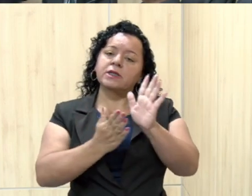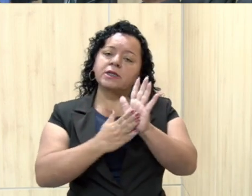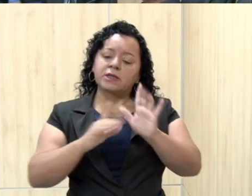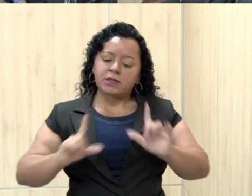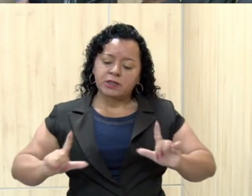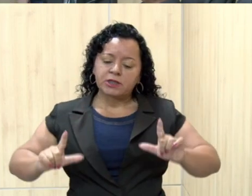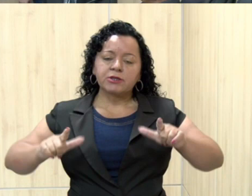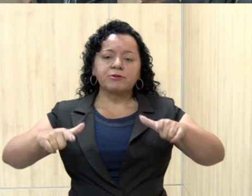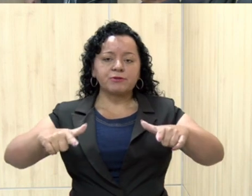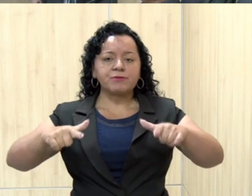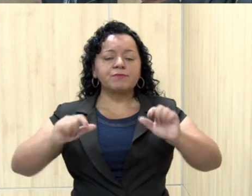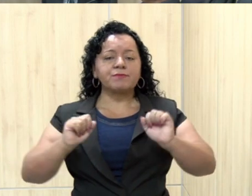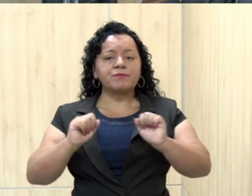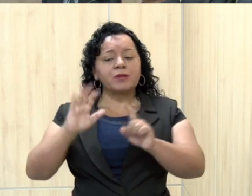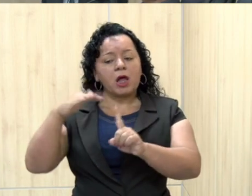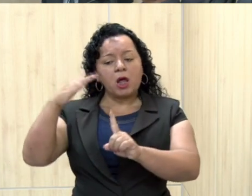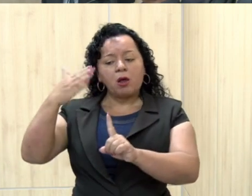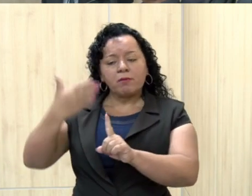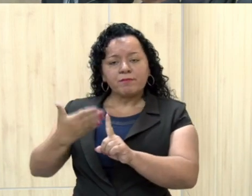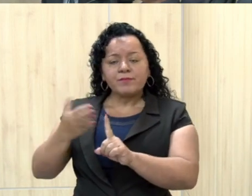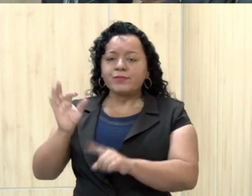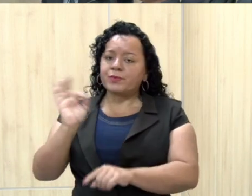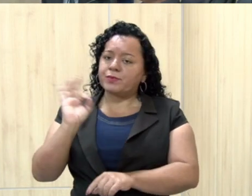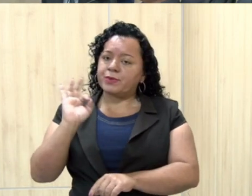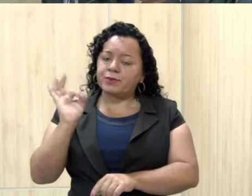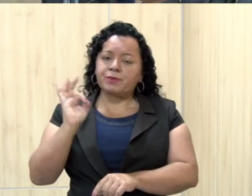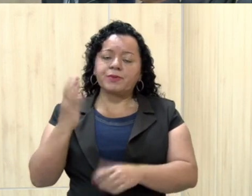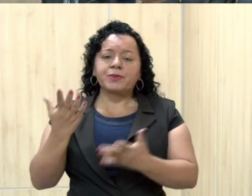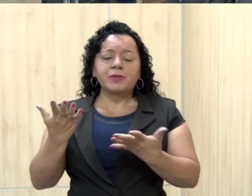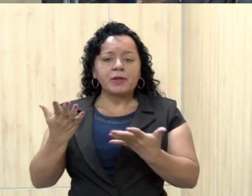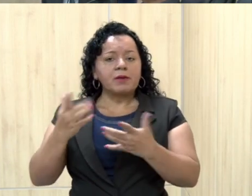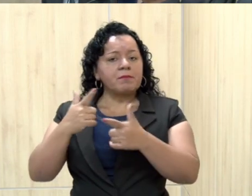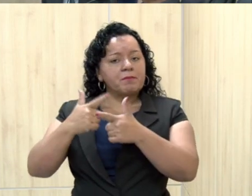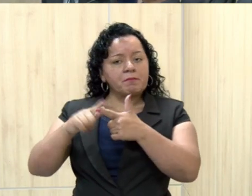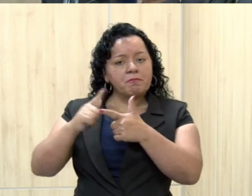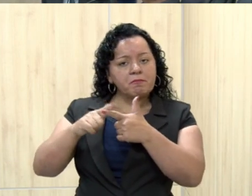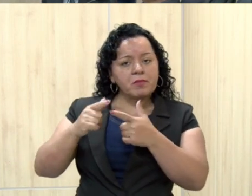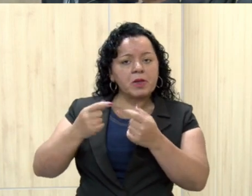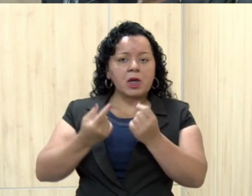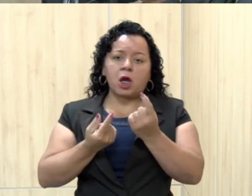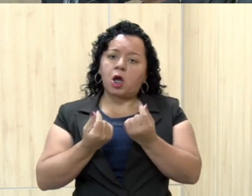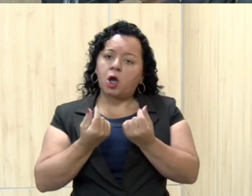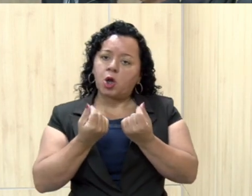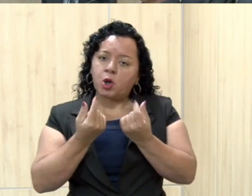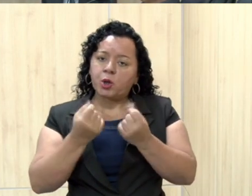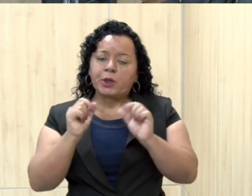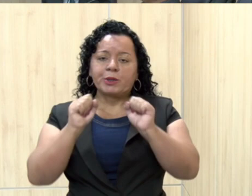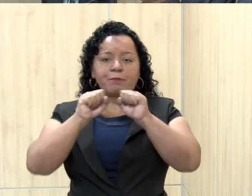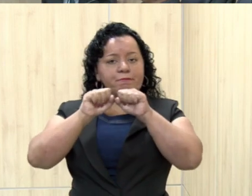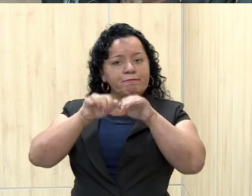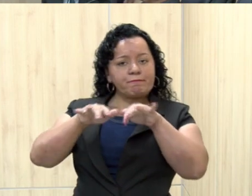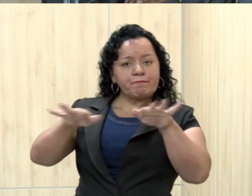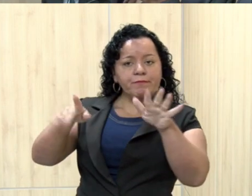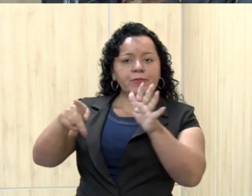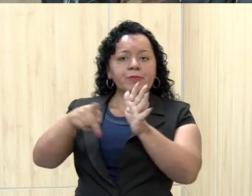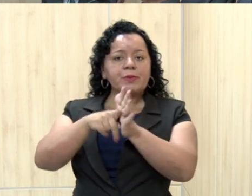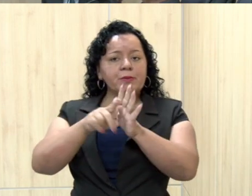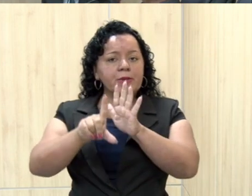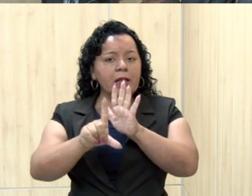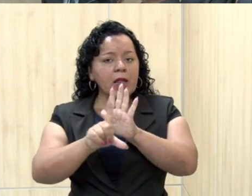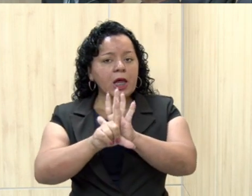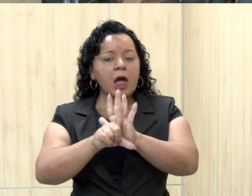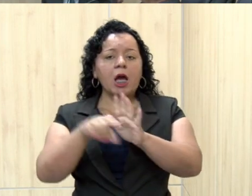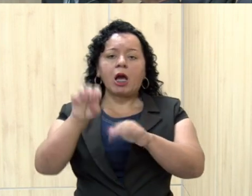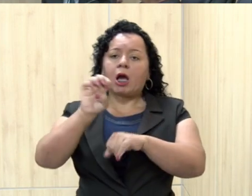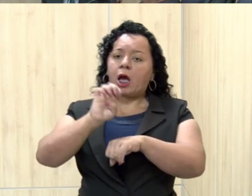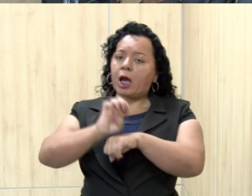holográficos que não tem qualquer impacto orçamentário no despesas no estado não há reflexo na legislação Estadual então por isso